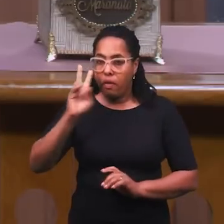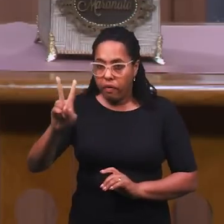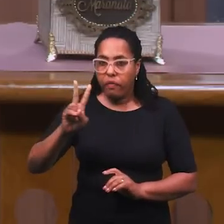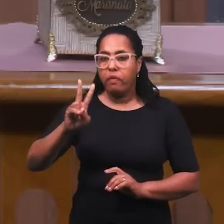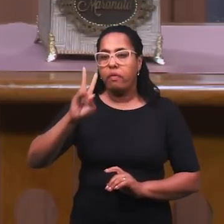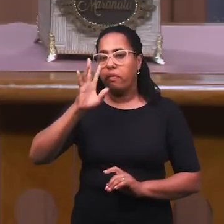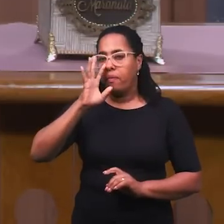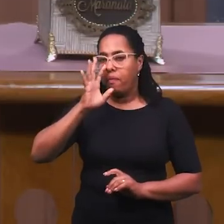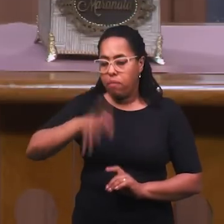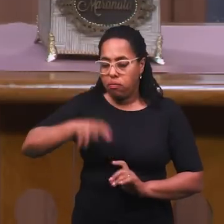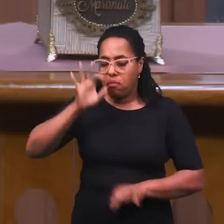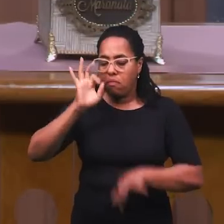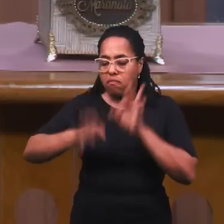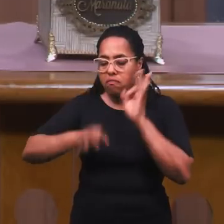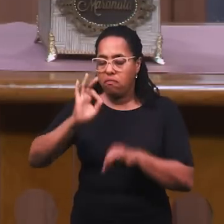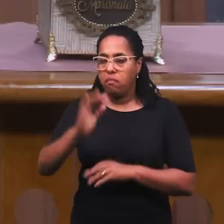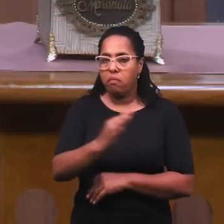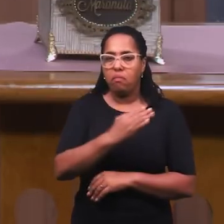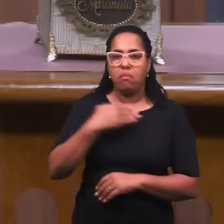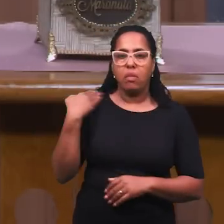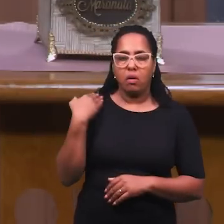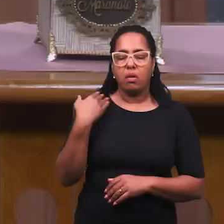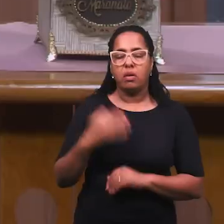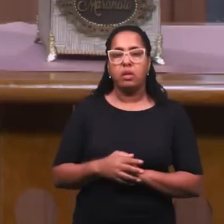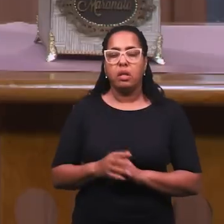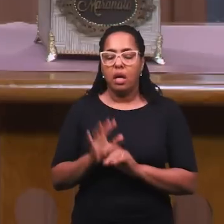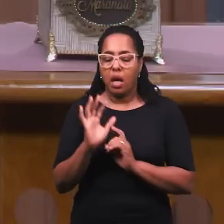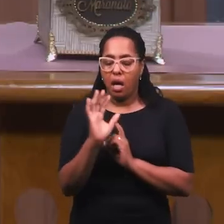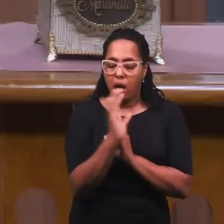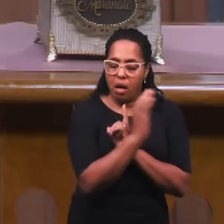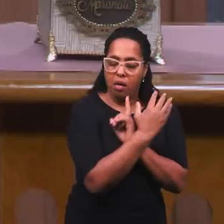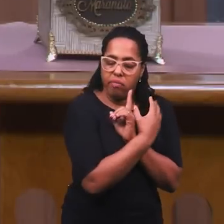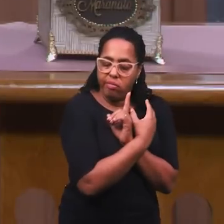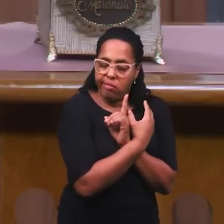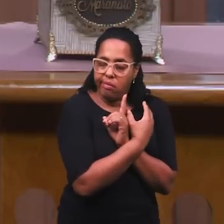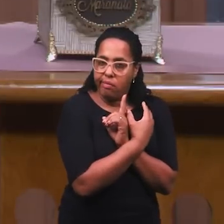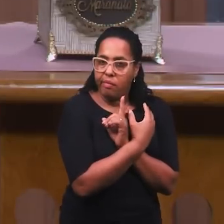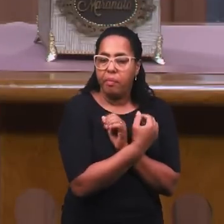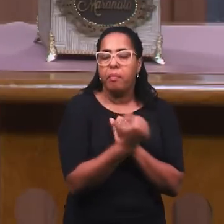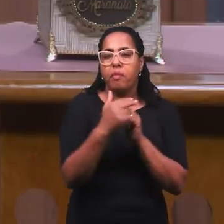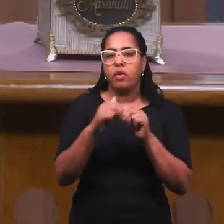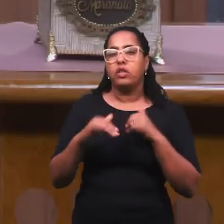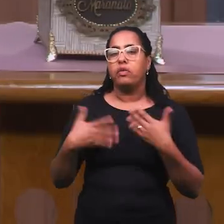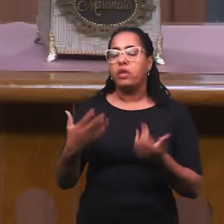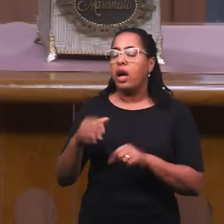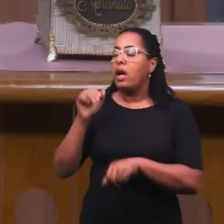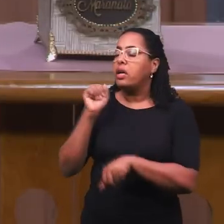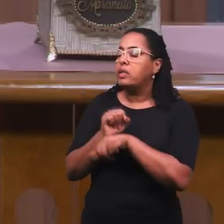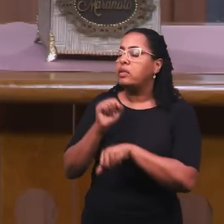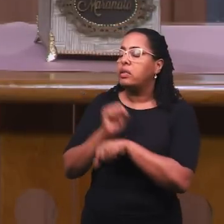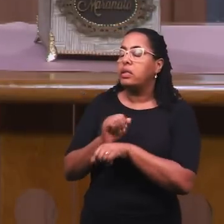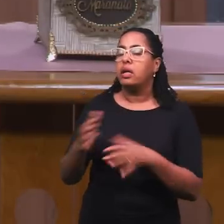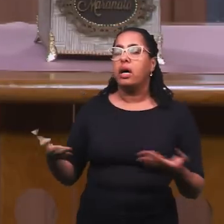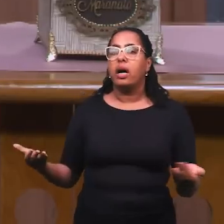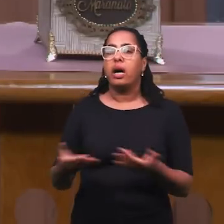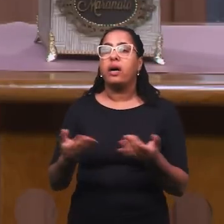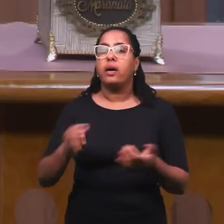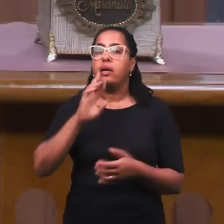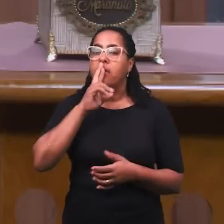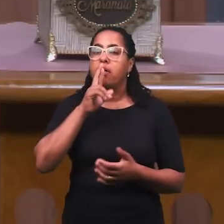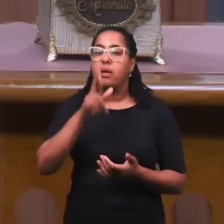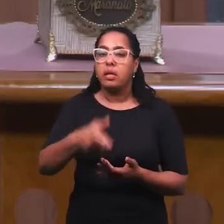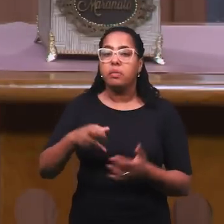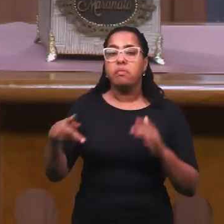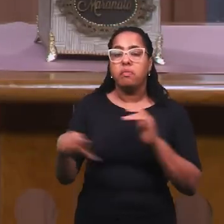de morte. Então o homem, diante do juízo de morte, ele se esconde, porque ele estava ali aguardando